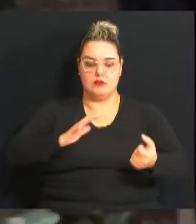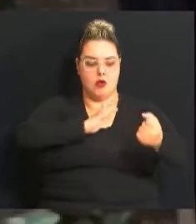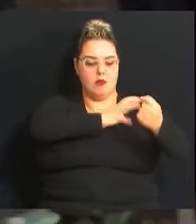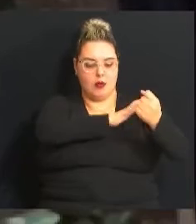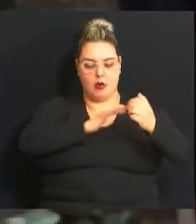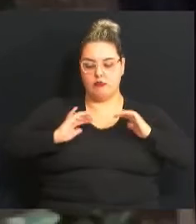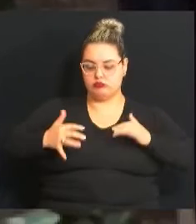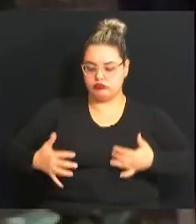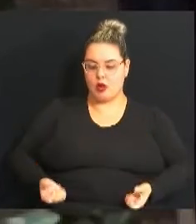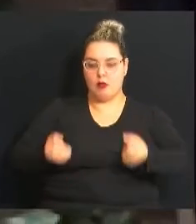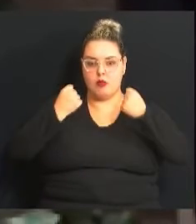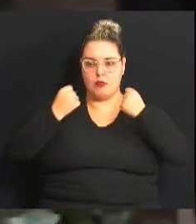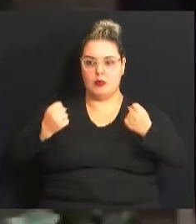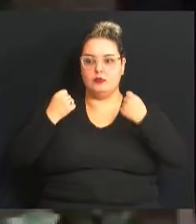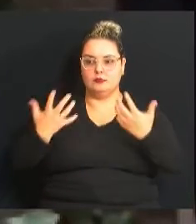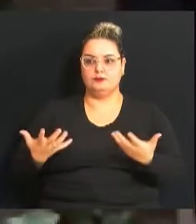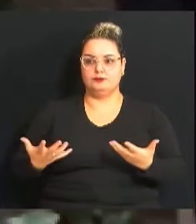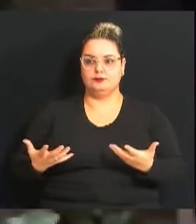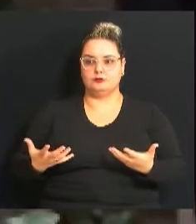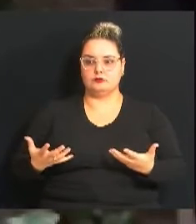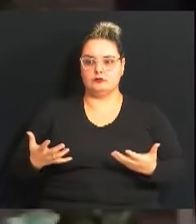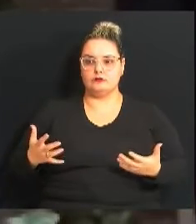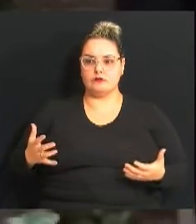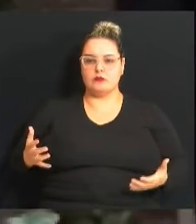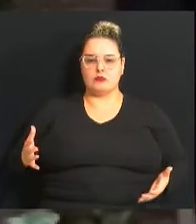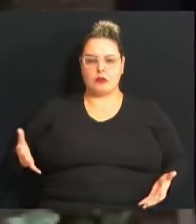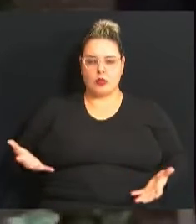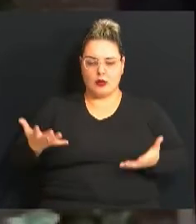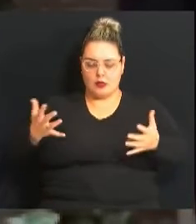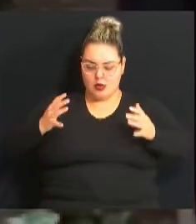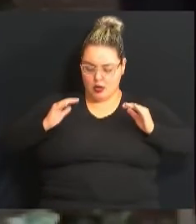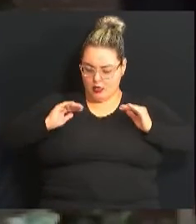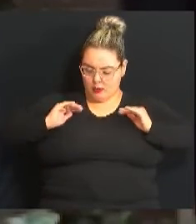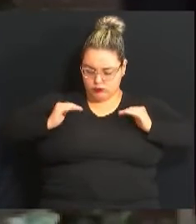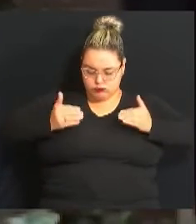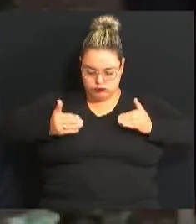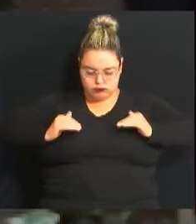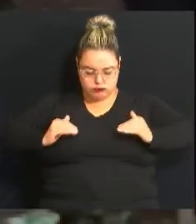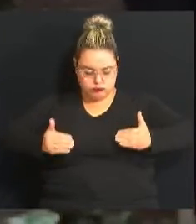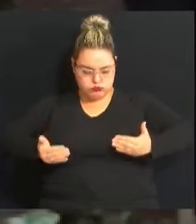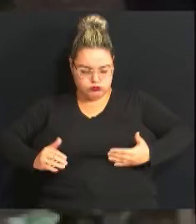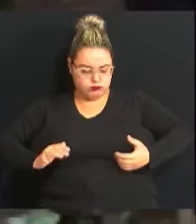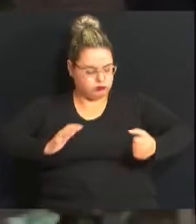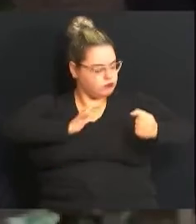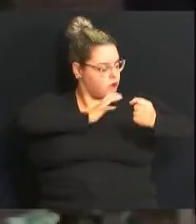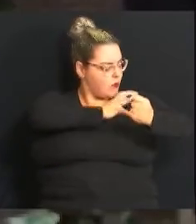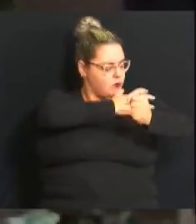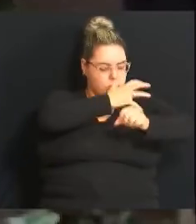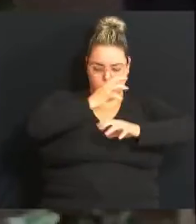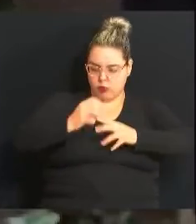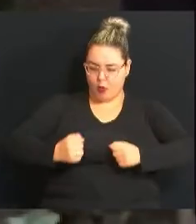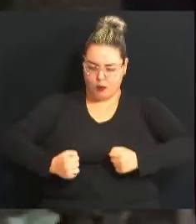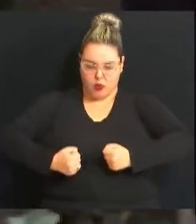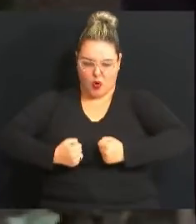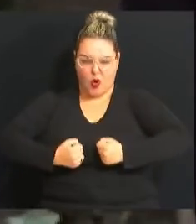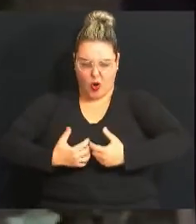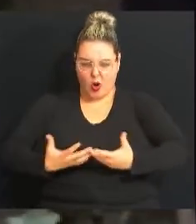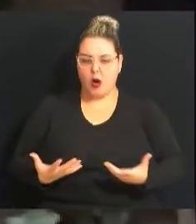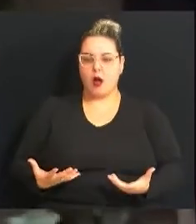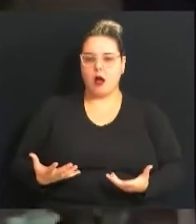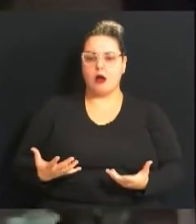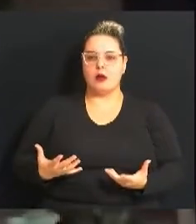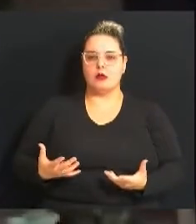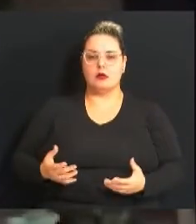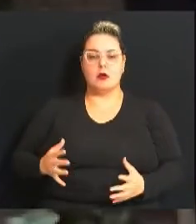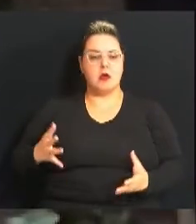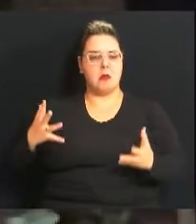em que estimula aqueles corpos que são artificiais. As pessoas que fazem muita atividade ficam com